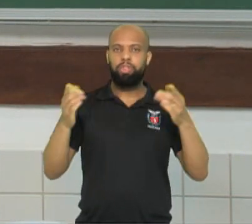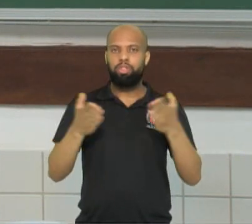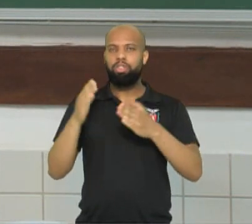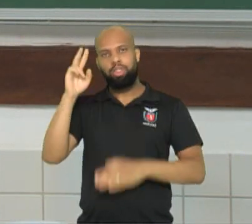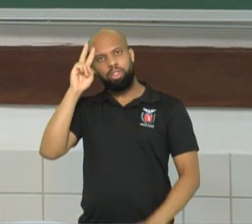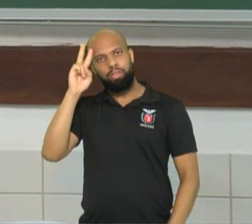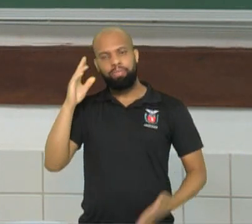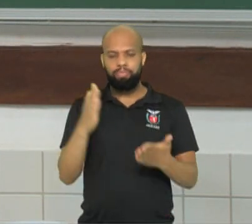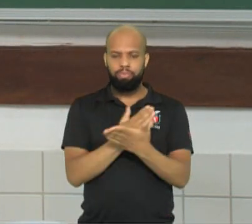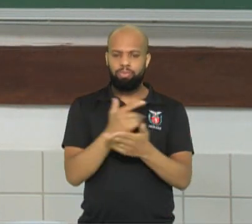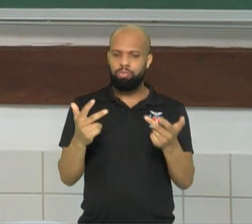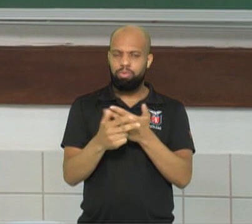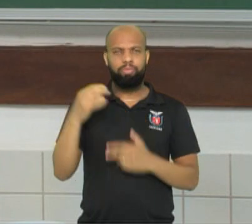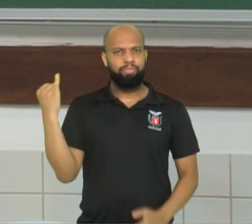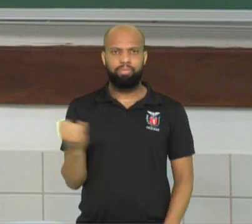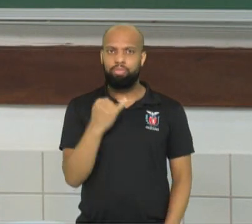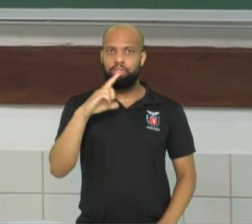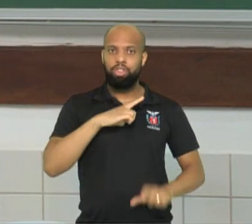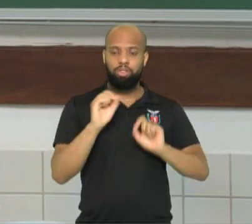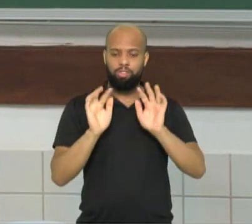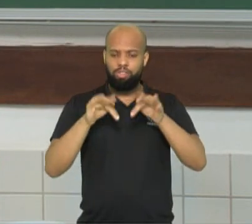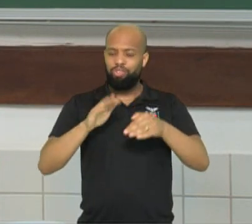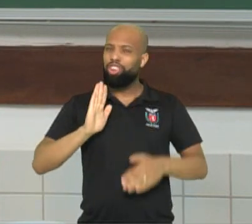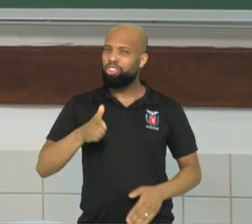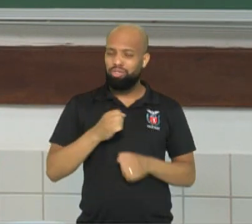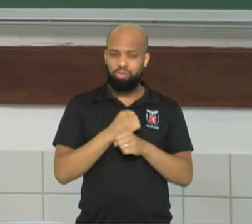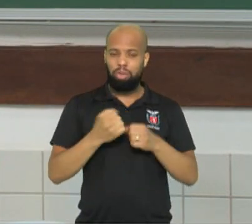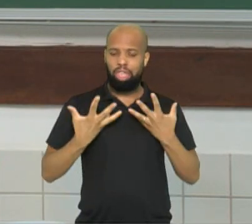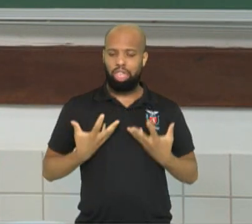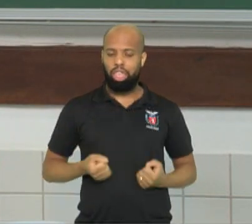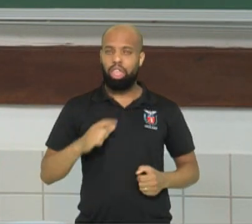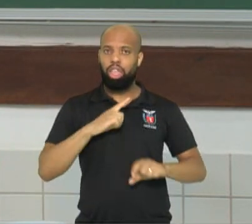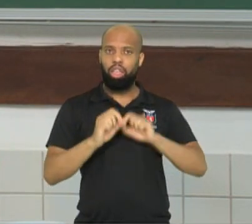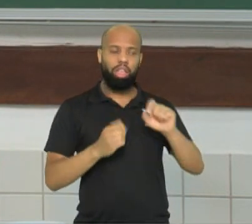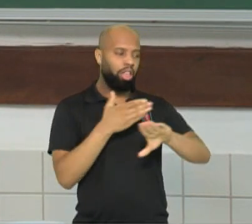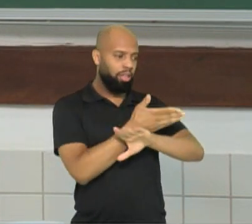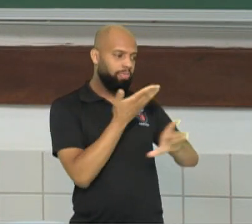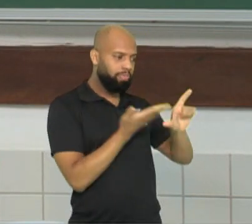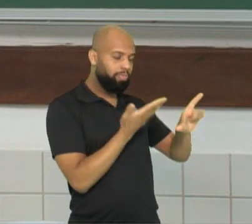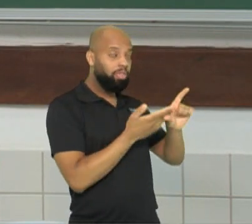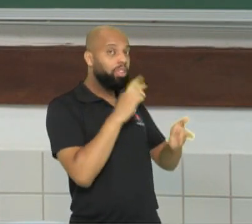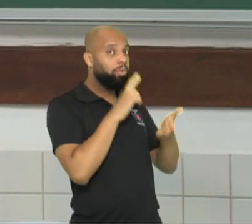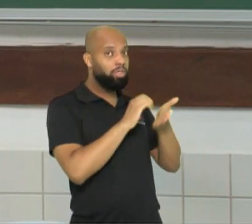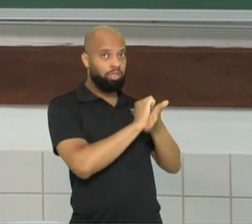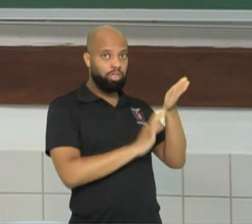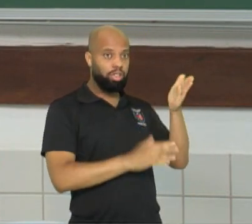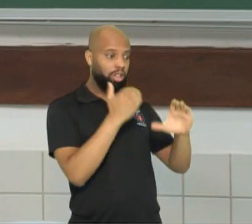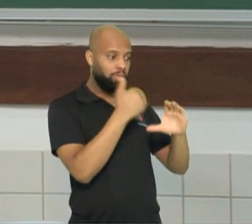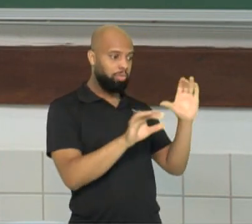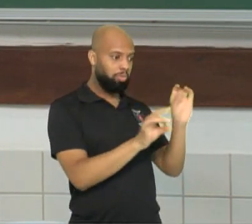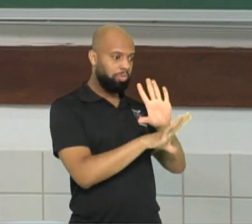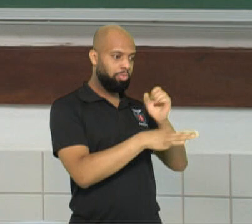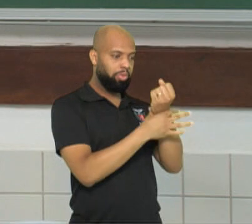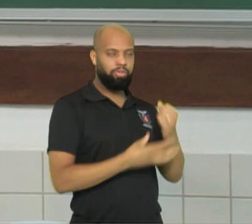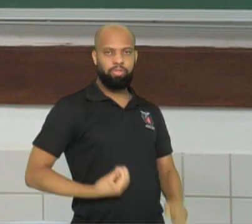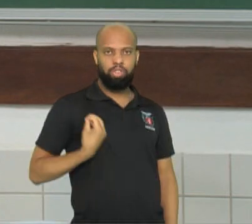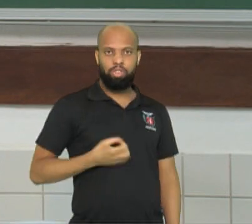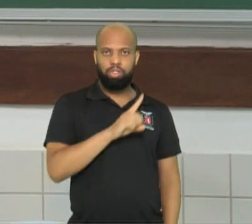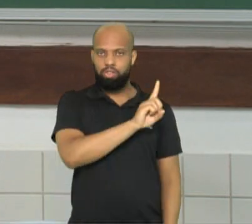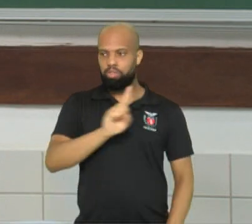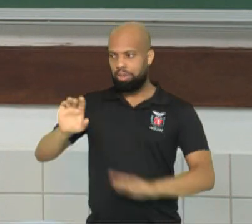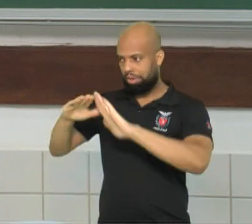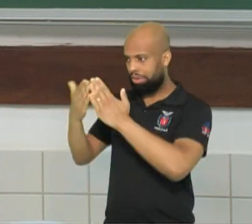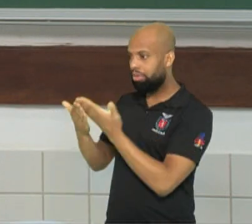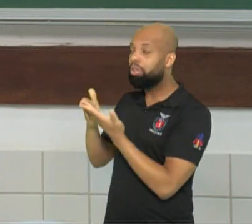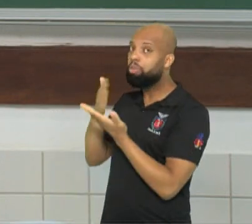algumas coisas, gente. Não deixe, apesar de a gente estar no final, estar cansado, de responder suas questões no Classroom, tá? Para garantir a sua presença. E se você está pegando